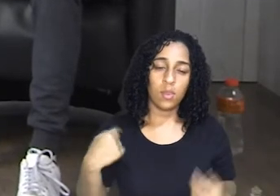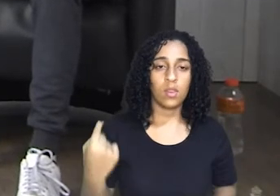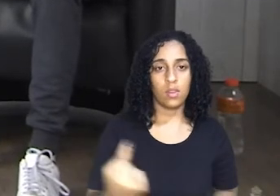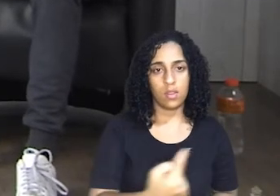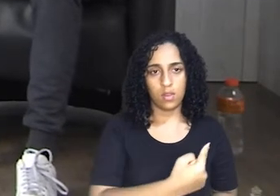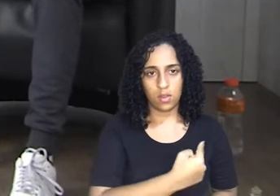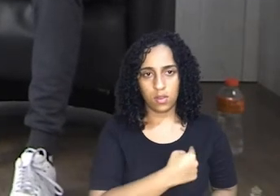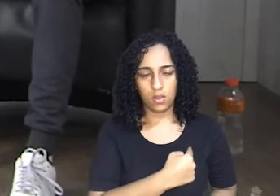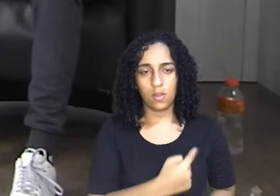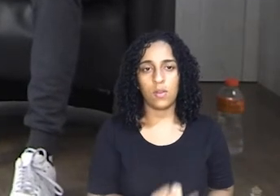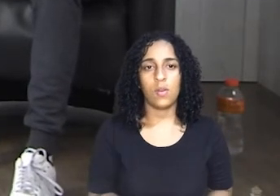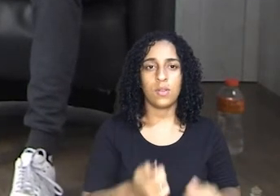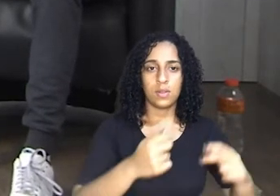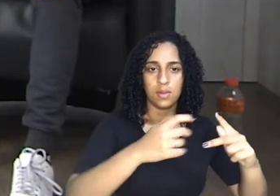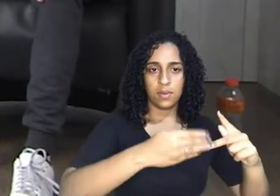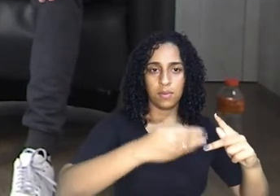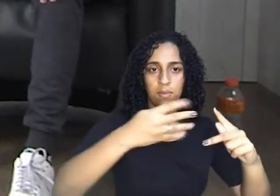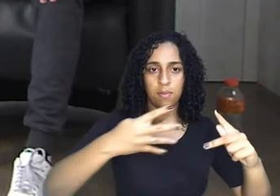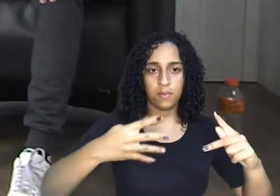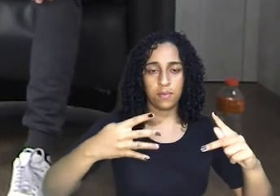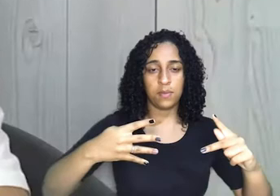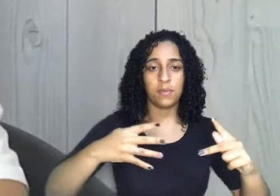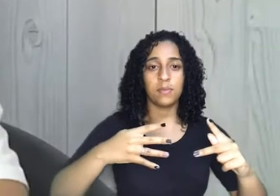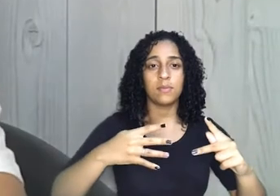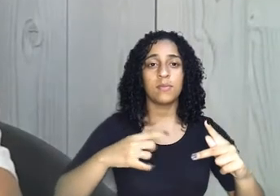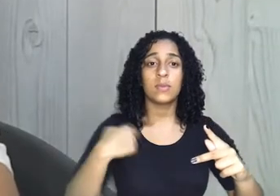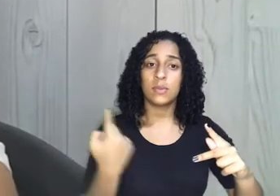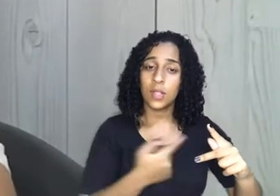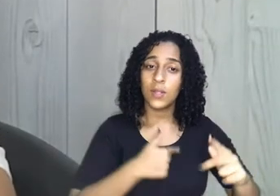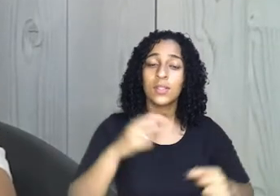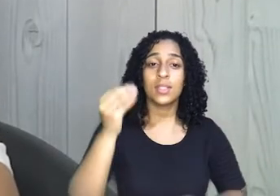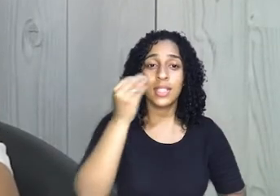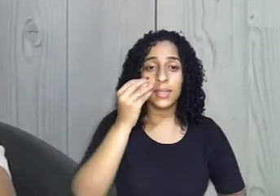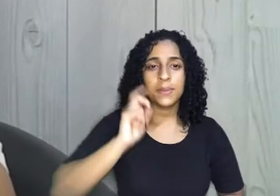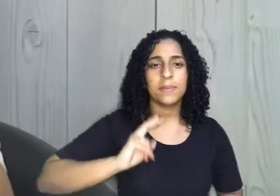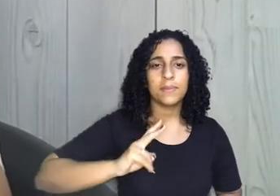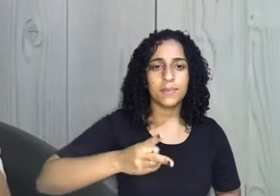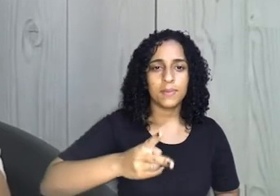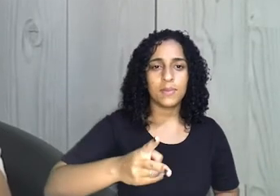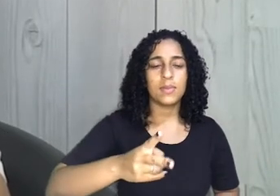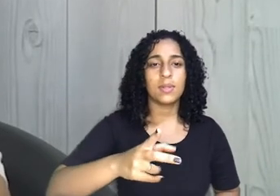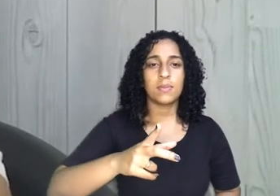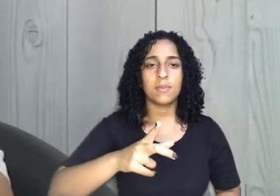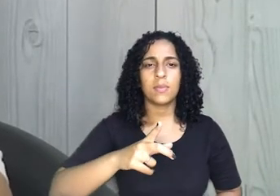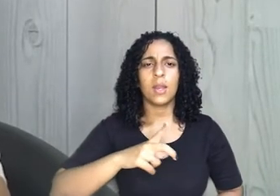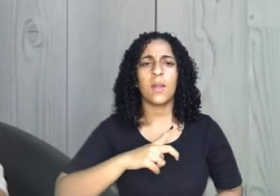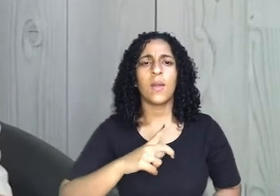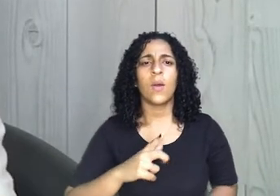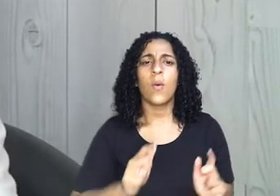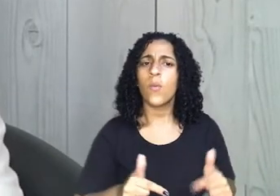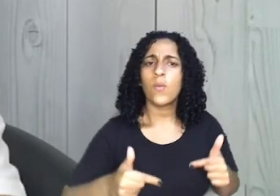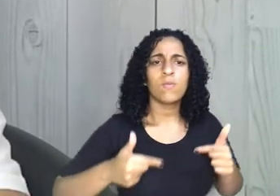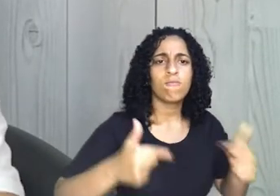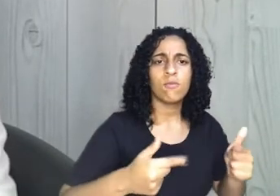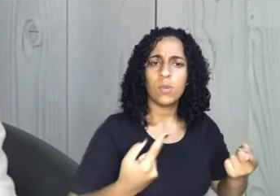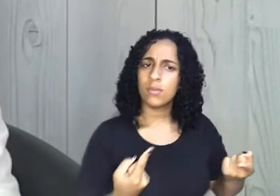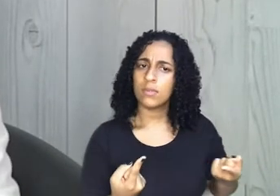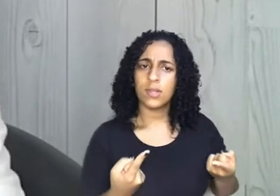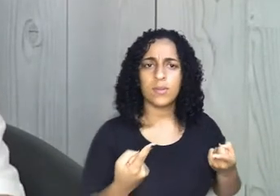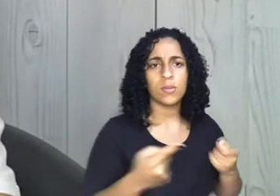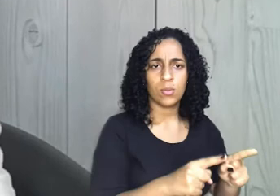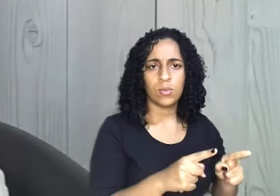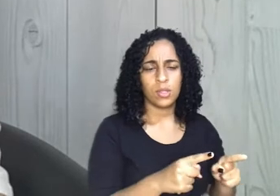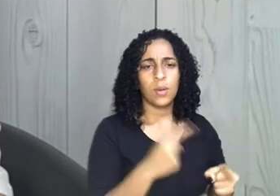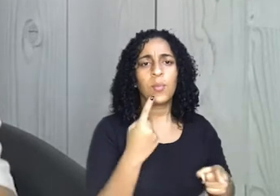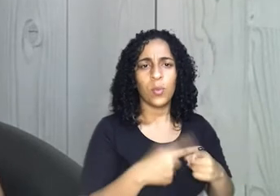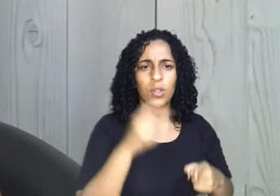assim nós como o portal do Bicentenário trabalha né Nós tentamos sempre estabelecer uma resistência a